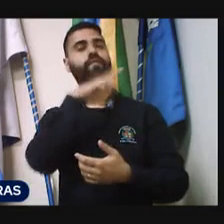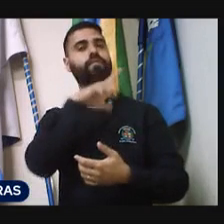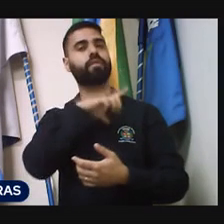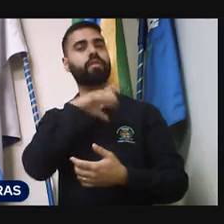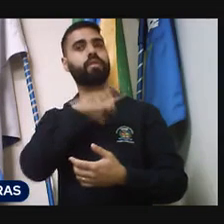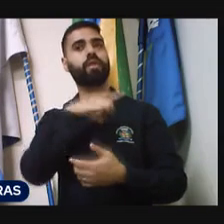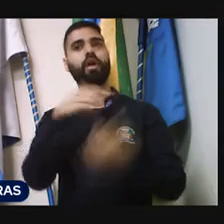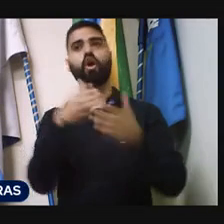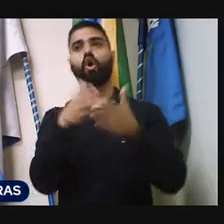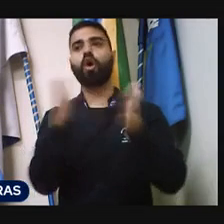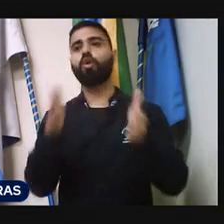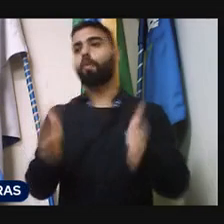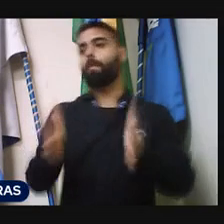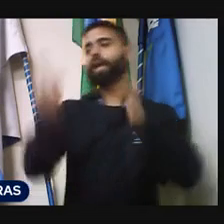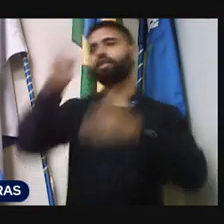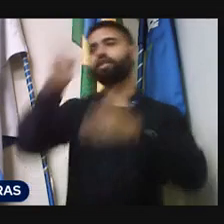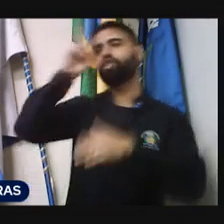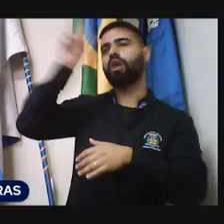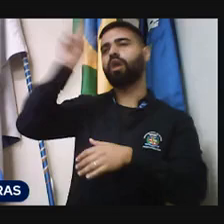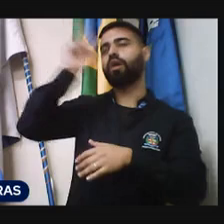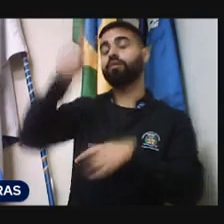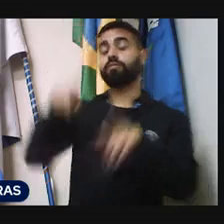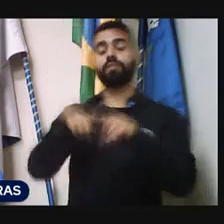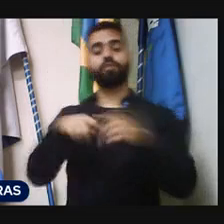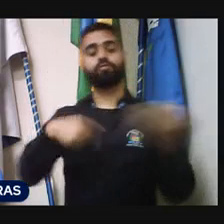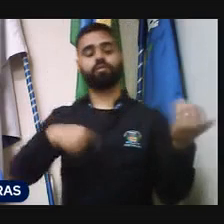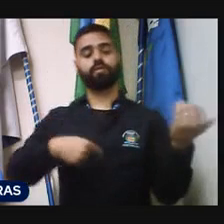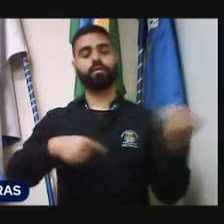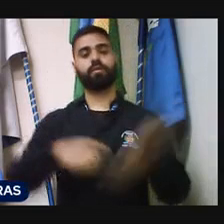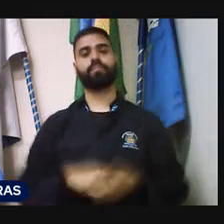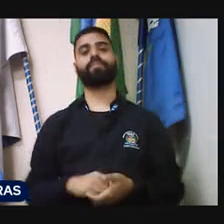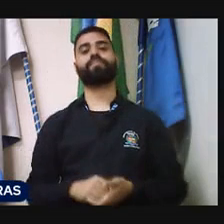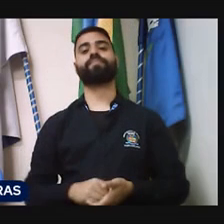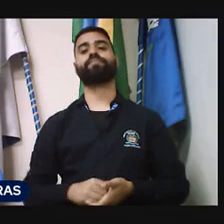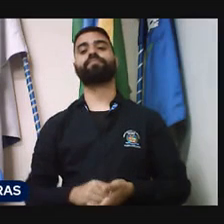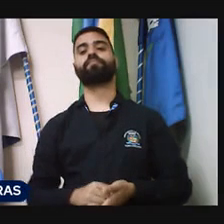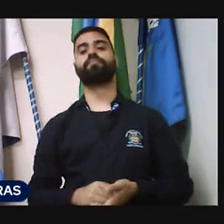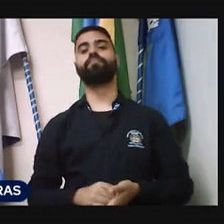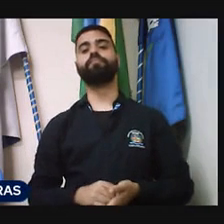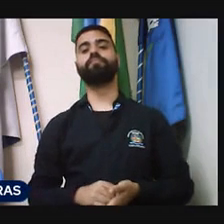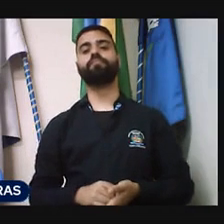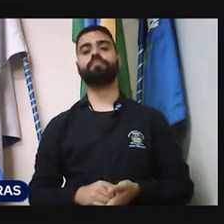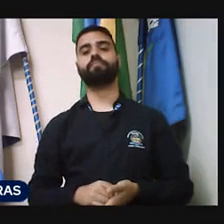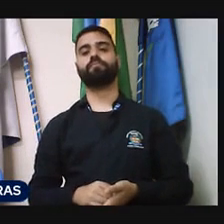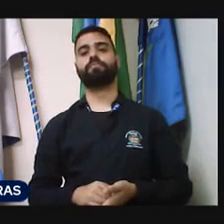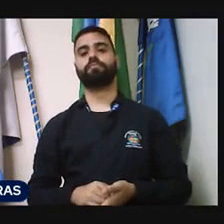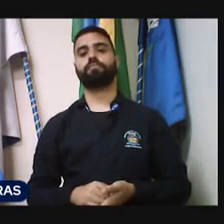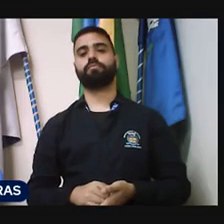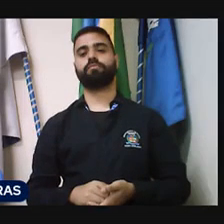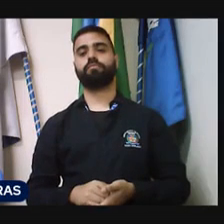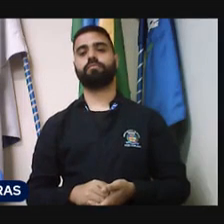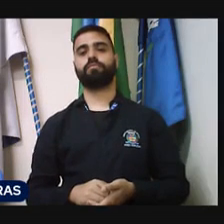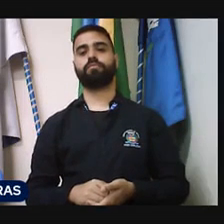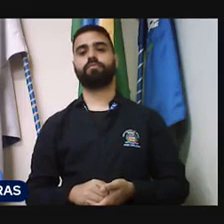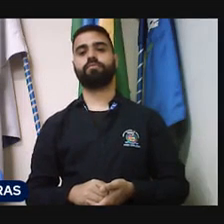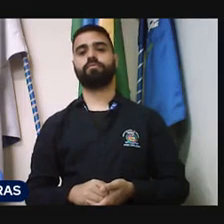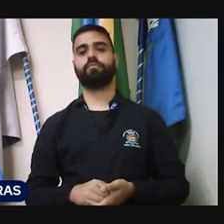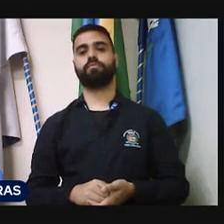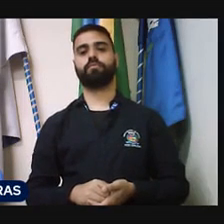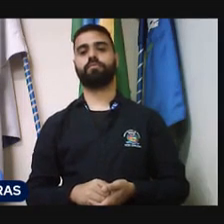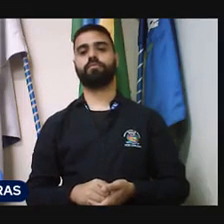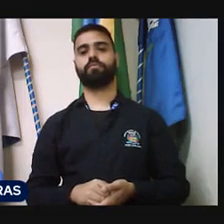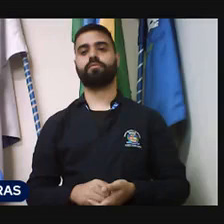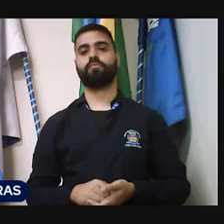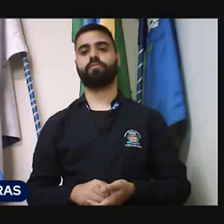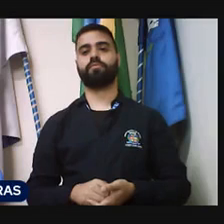em prédio histórico também Conservatória tá então Ficam todos vocês